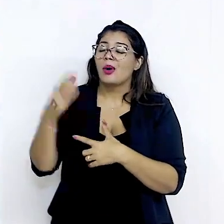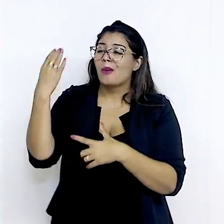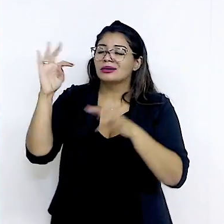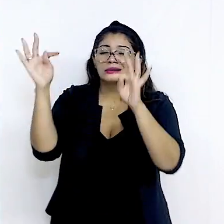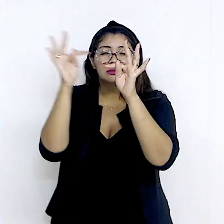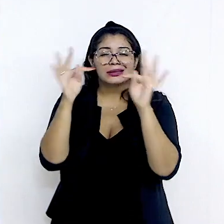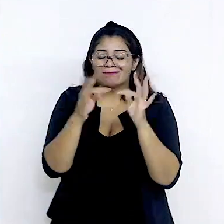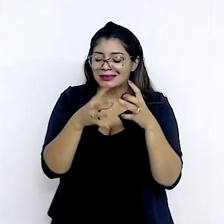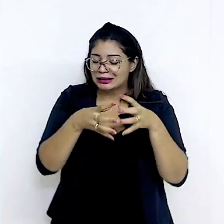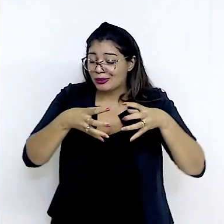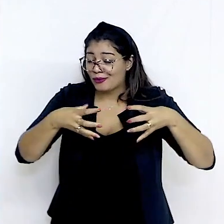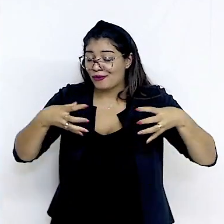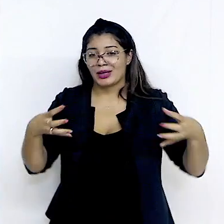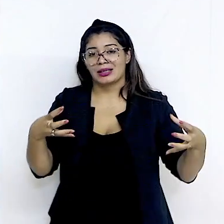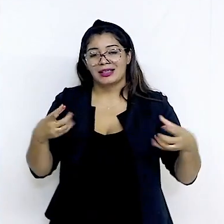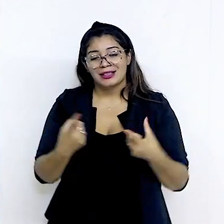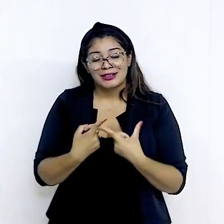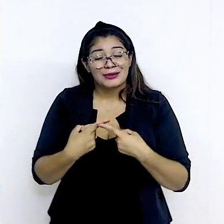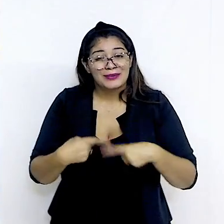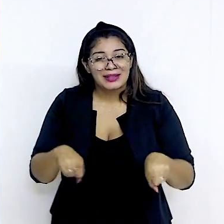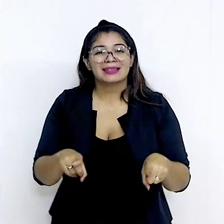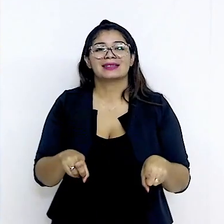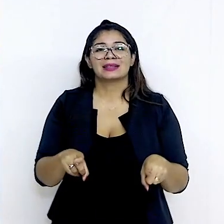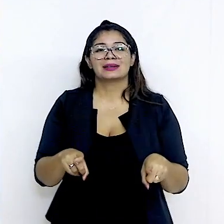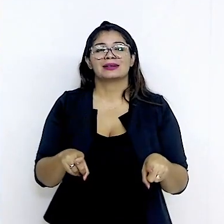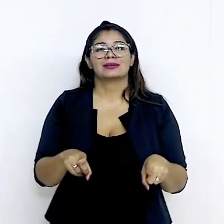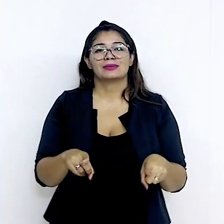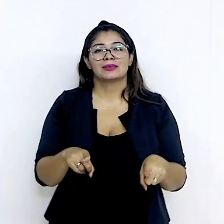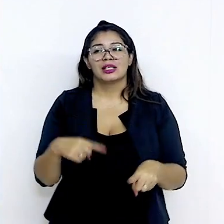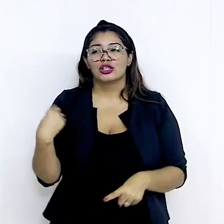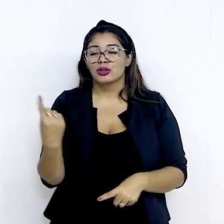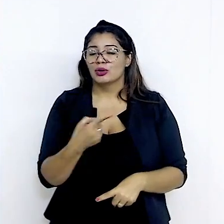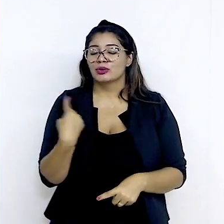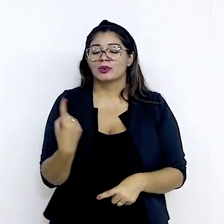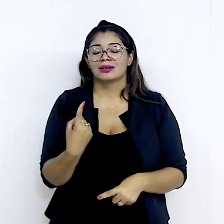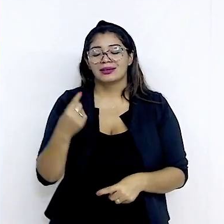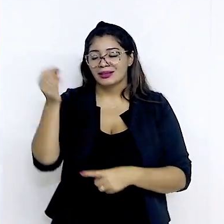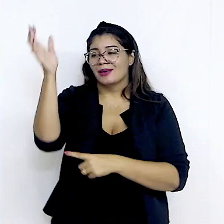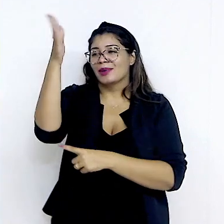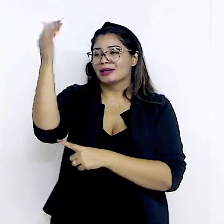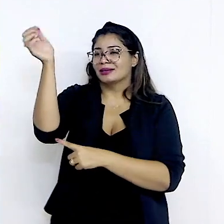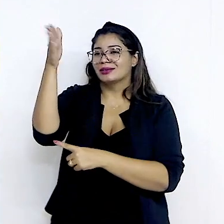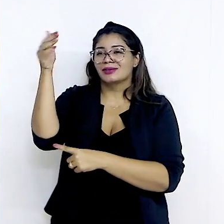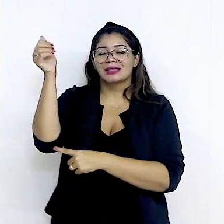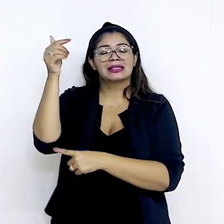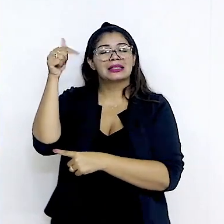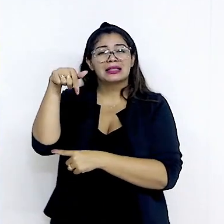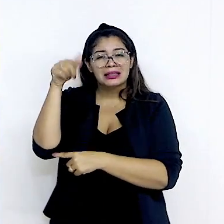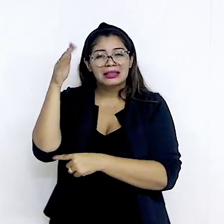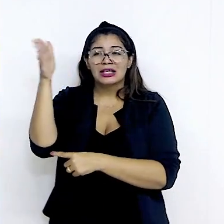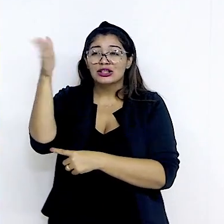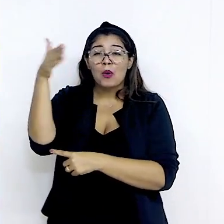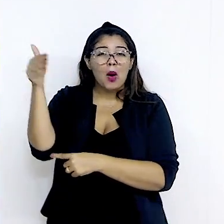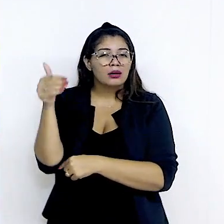campo imenso e que é um grande desafio que nós, enfim, a embaixada tem bastante consciência desse